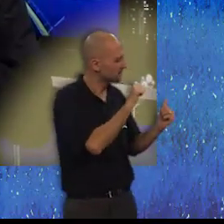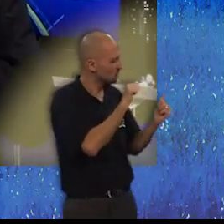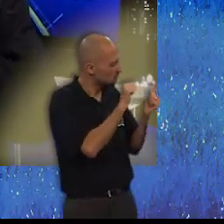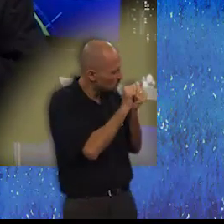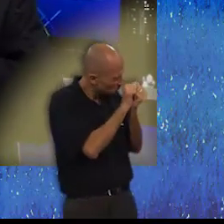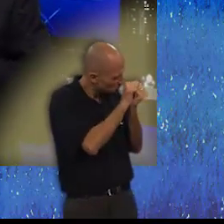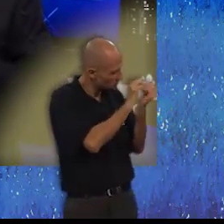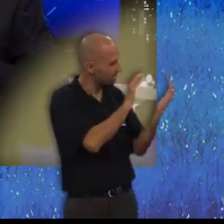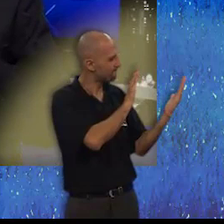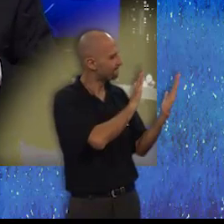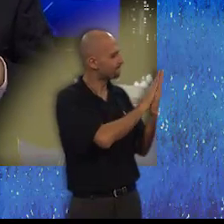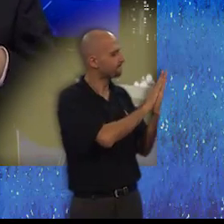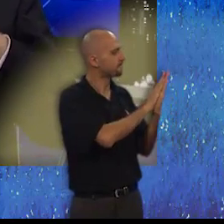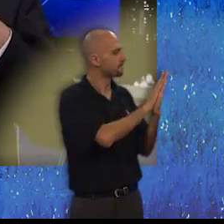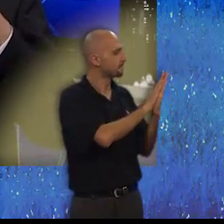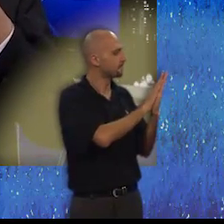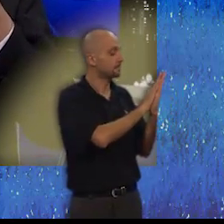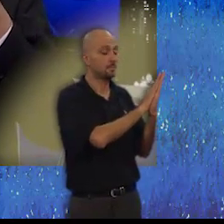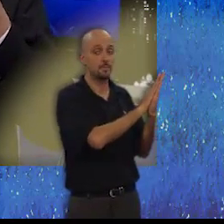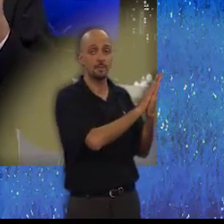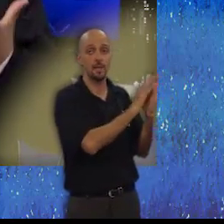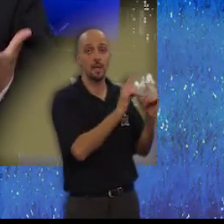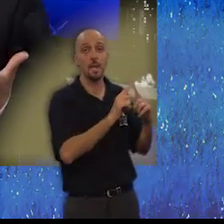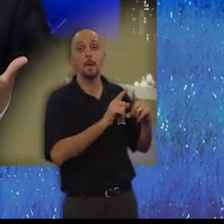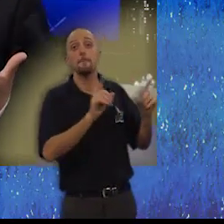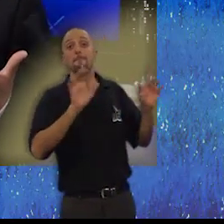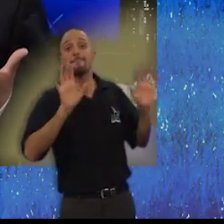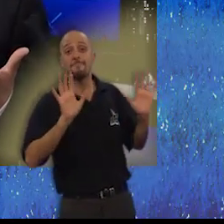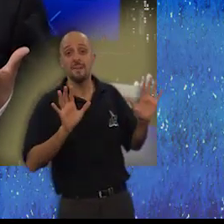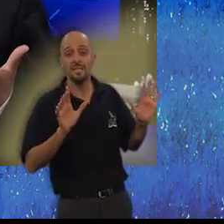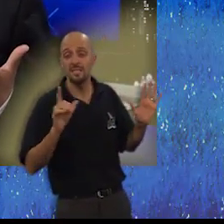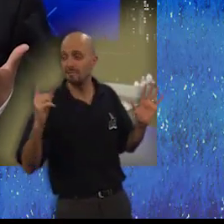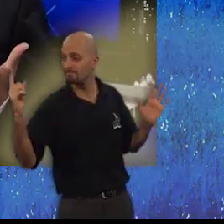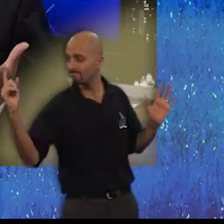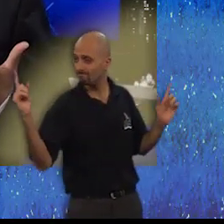ele chegou diante de Jesus, o seu orgulho falou mais alto.